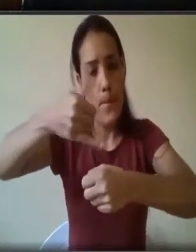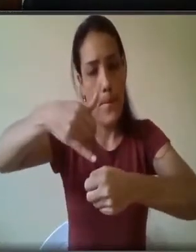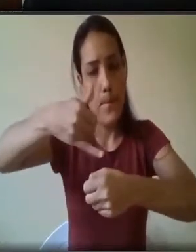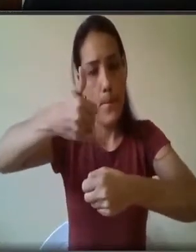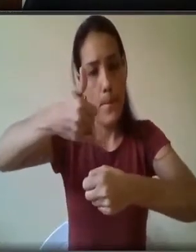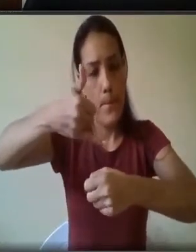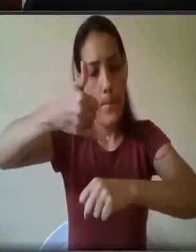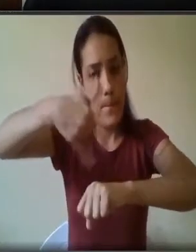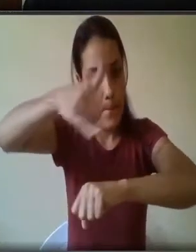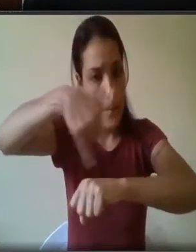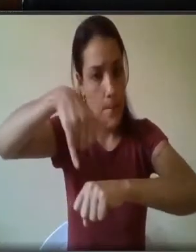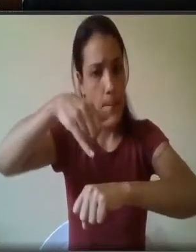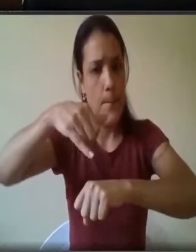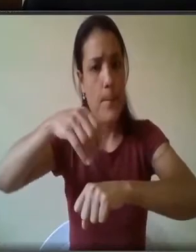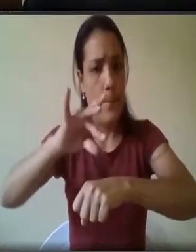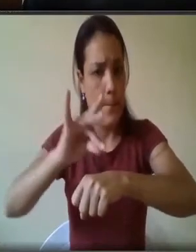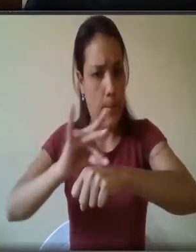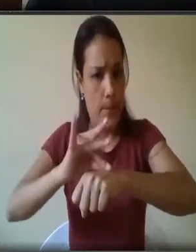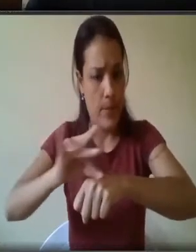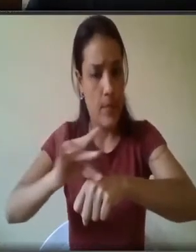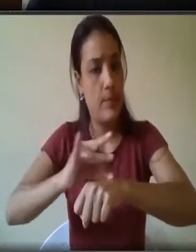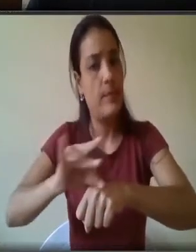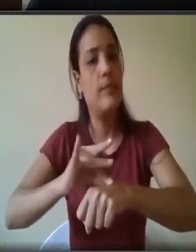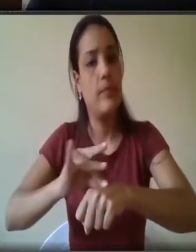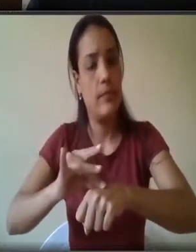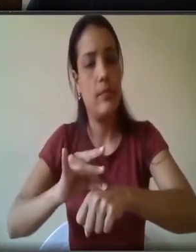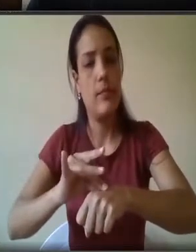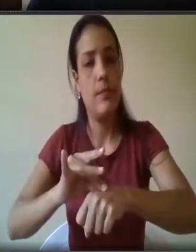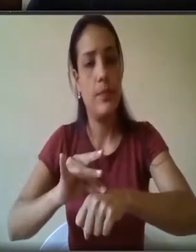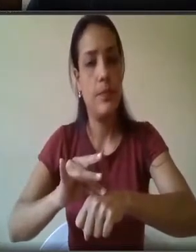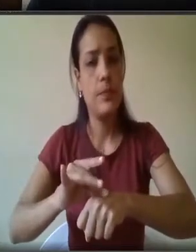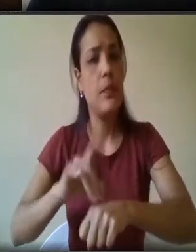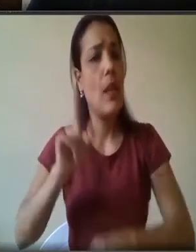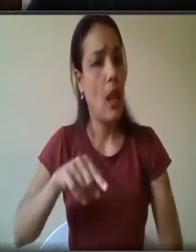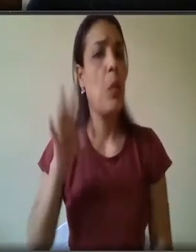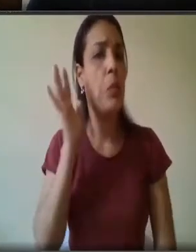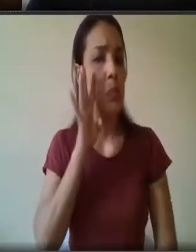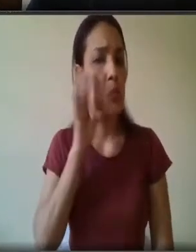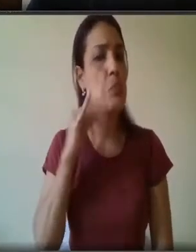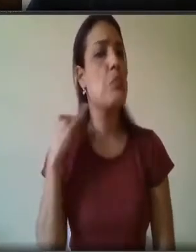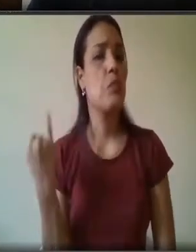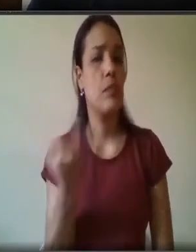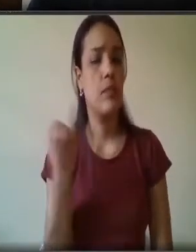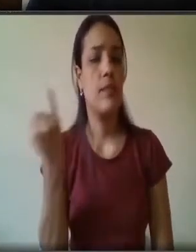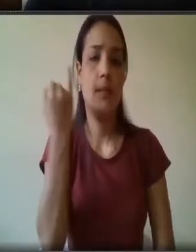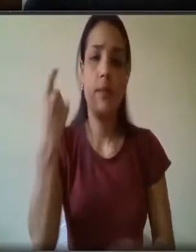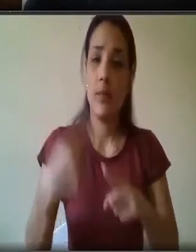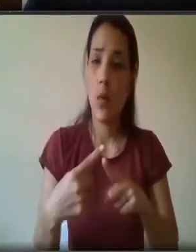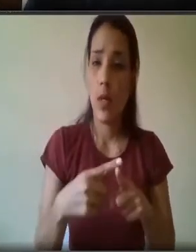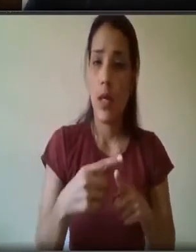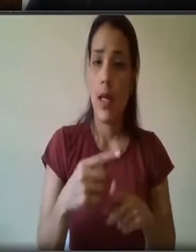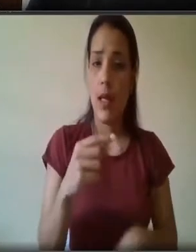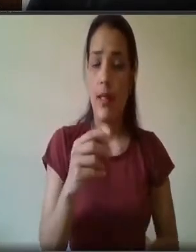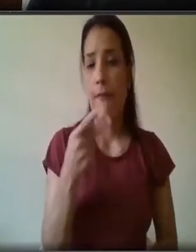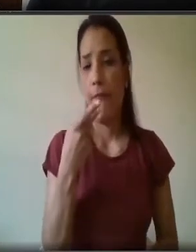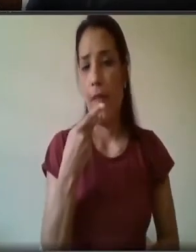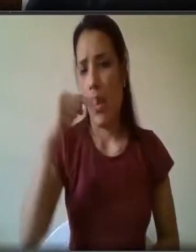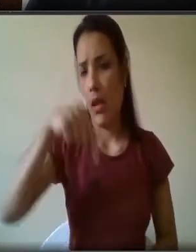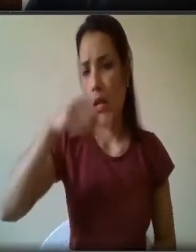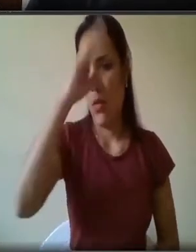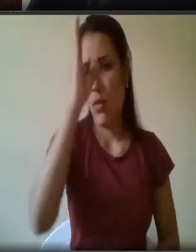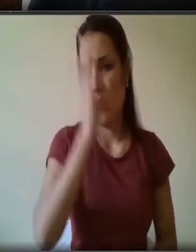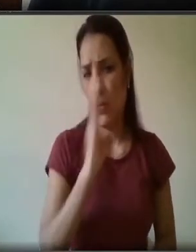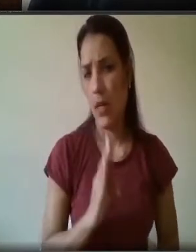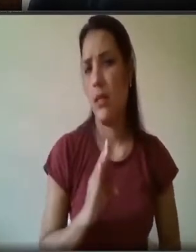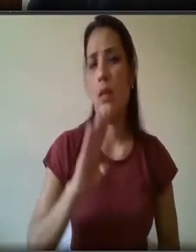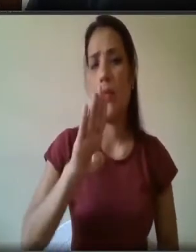bacia sedimentar. E interessante, porque quando você fala no Brasil, por exemplo, pré-sal, bacia de Campos,